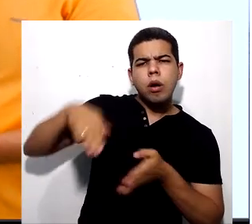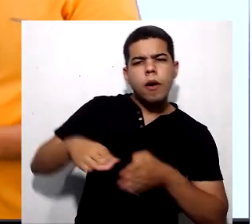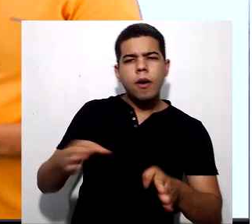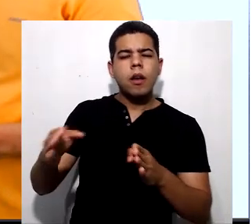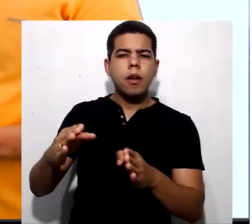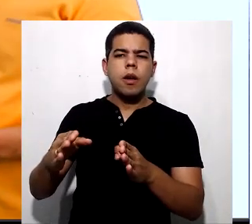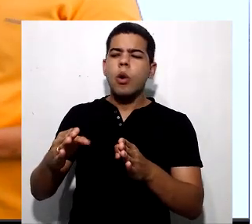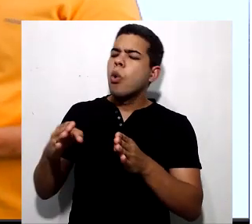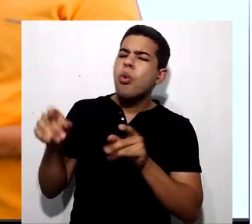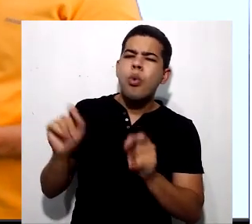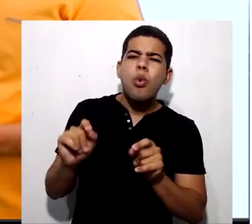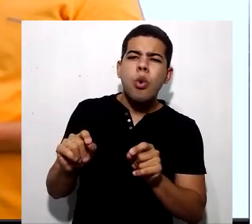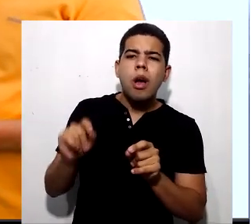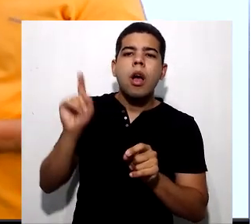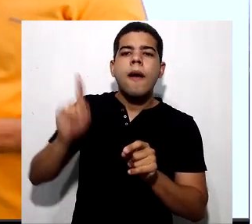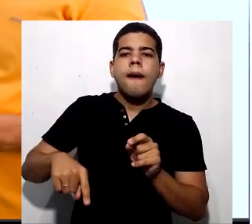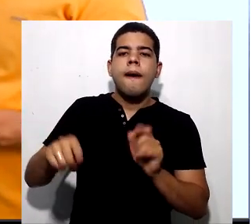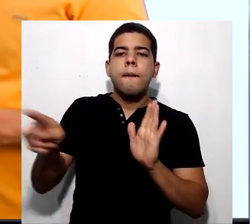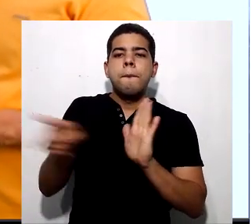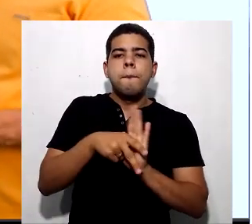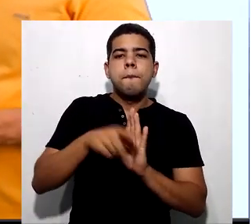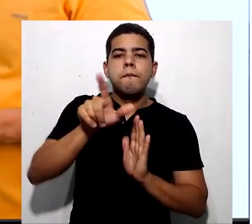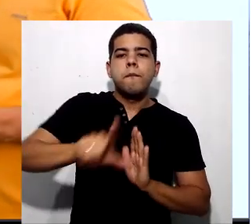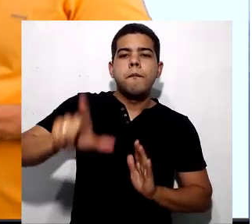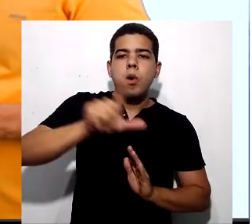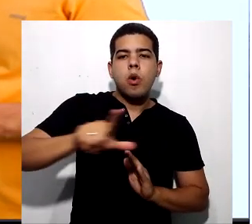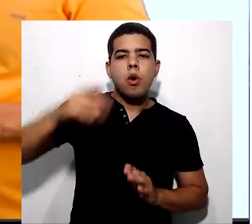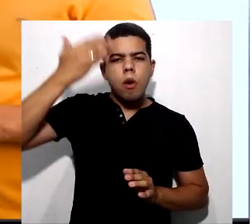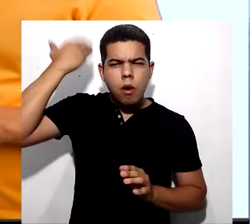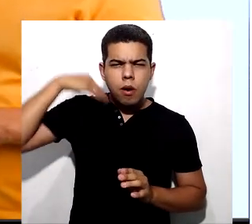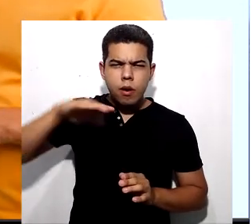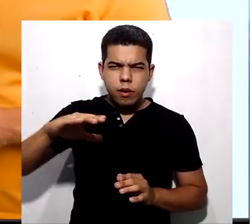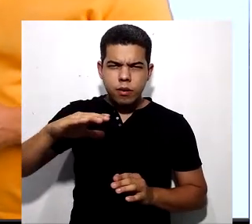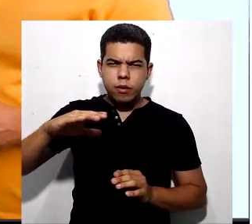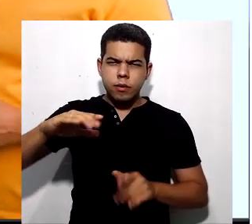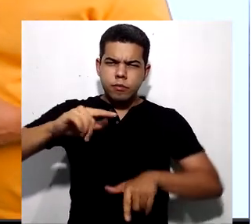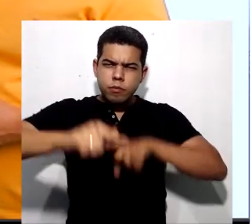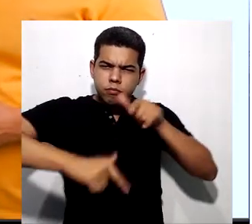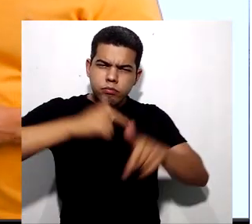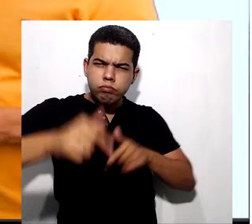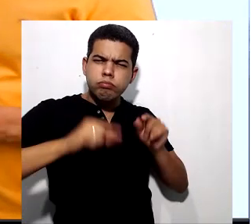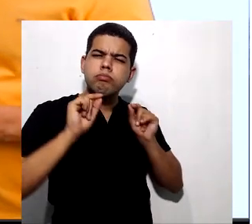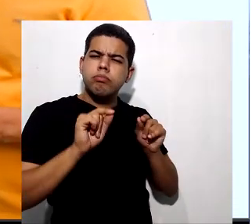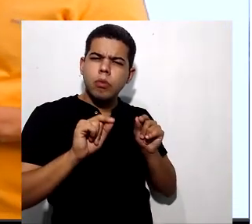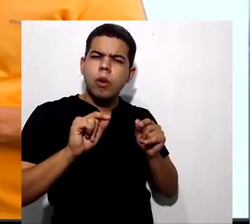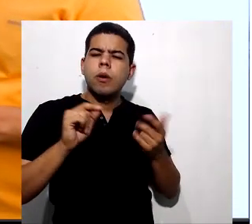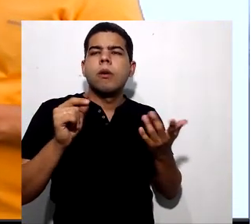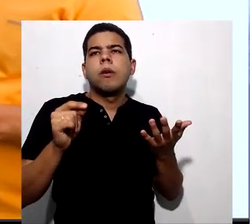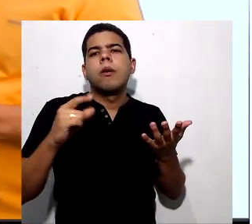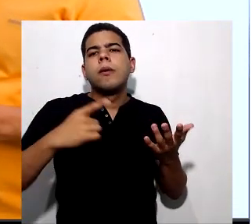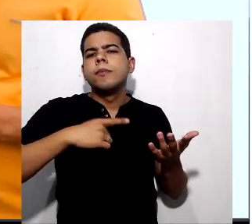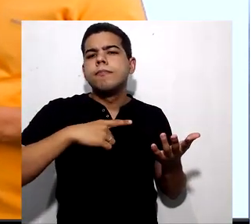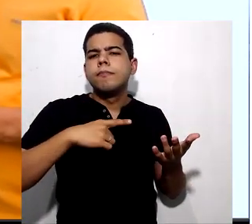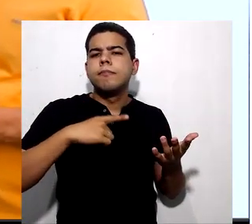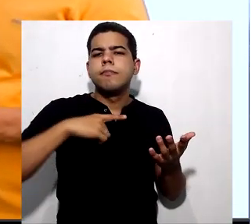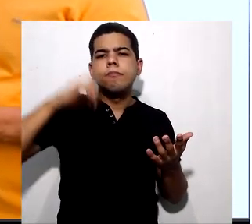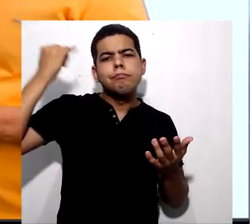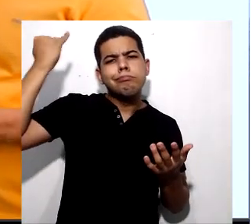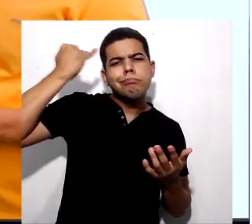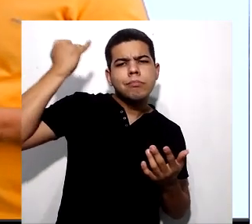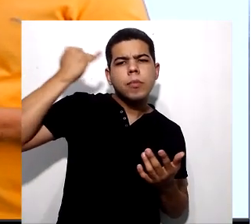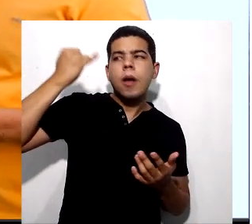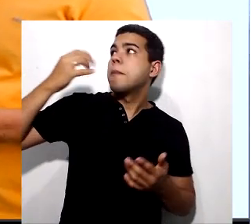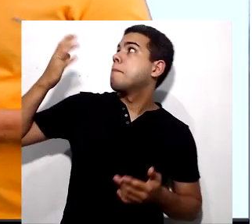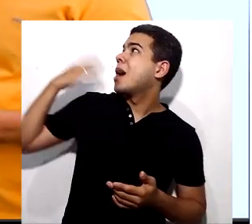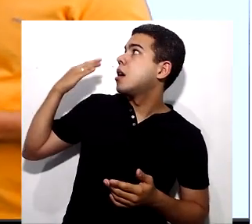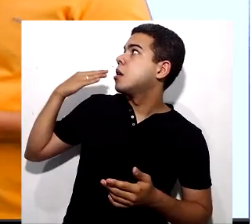é uma característica da literatura clariciana que vai trabalhar justamente essa consciência, esse vai e vem, o passado, o presente,